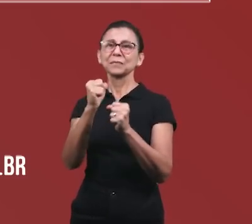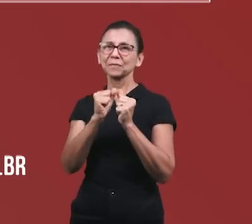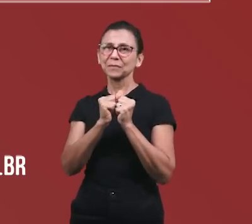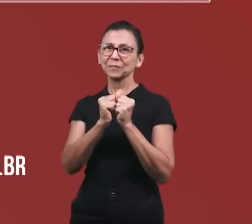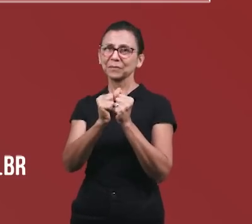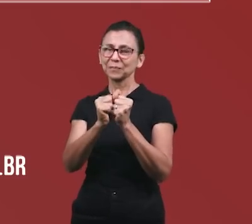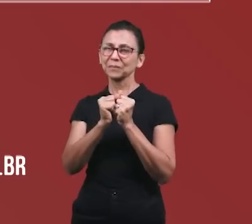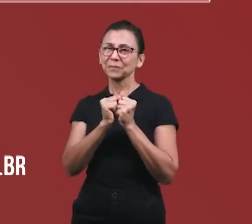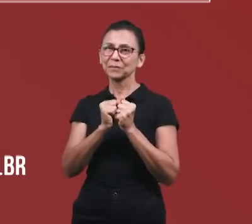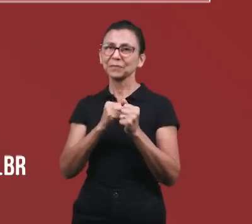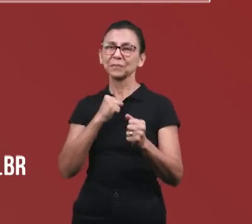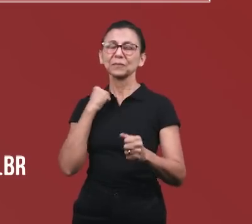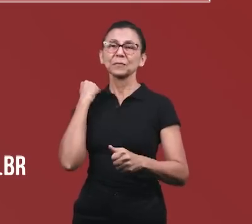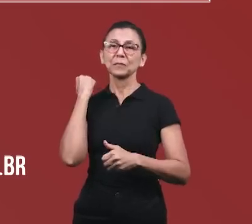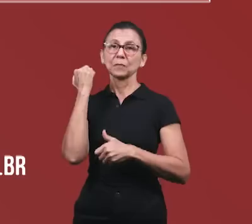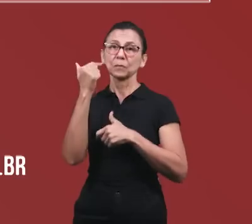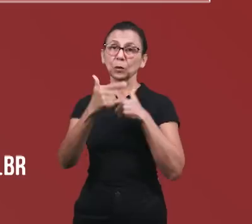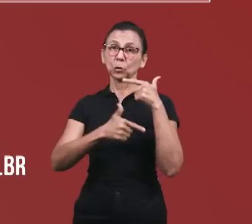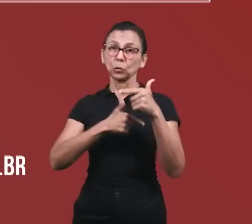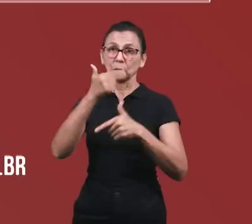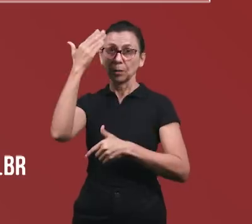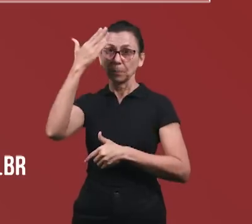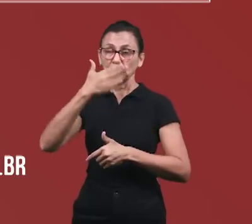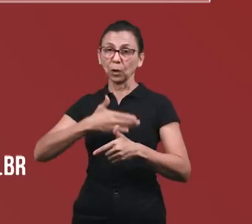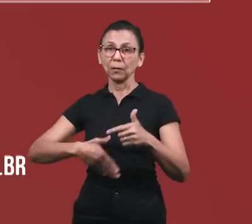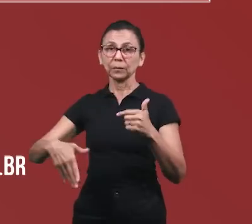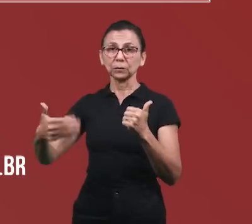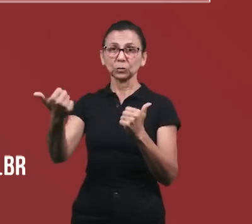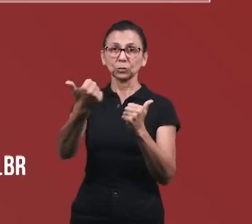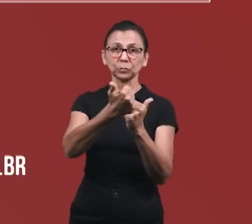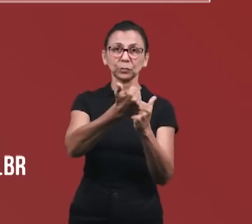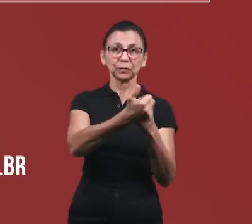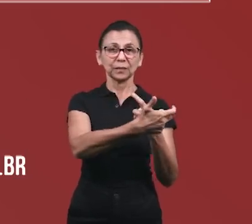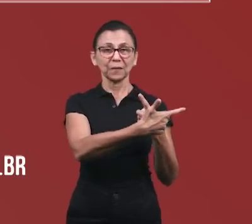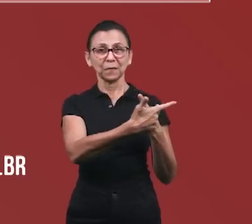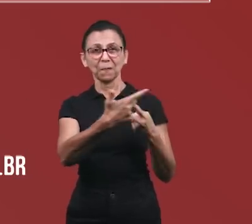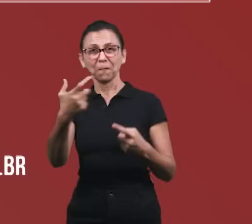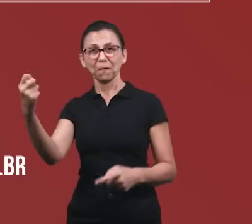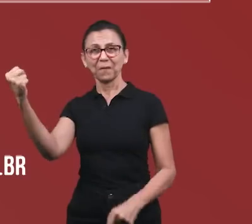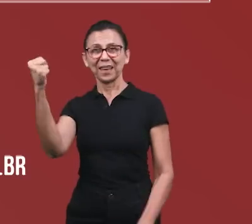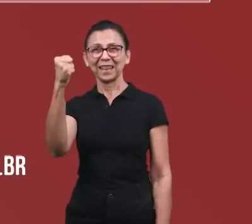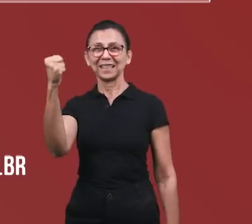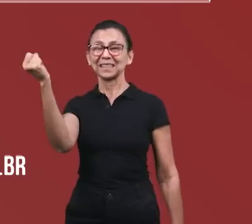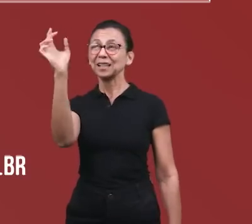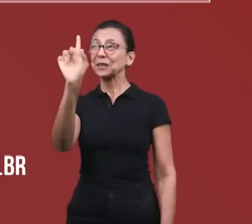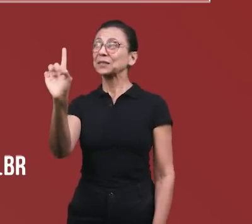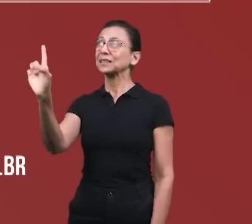Forte por te vencerá.